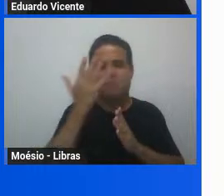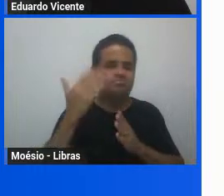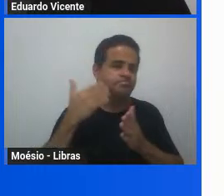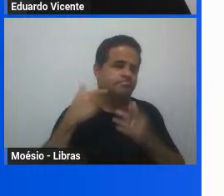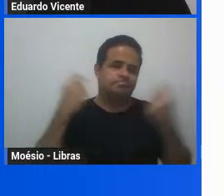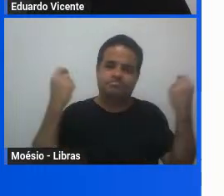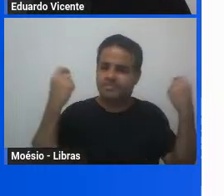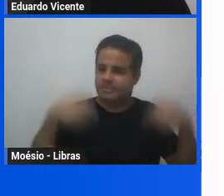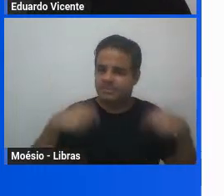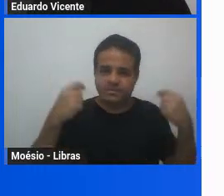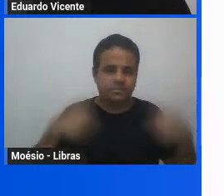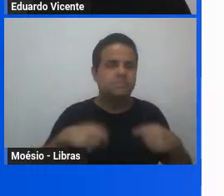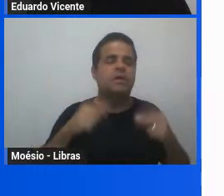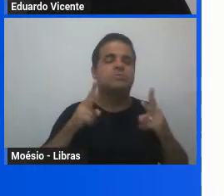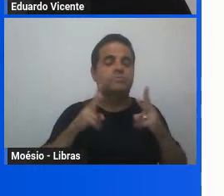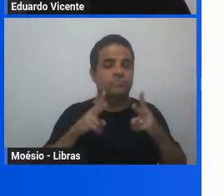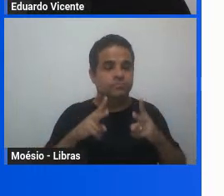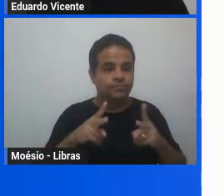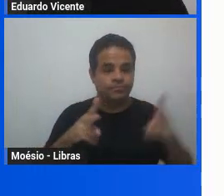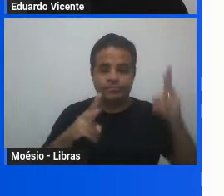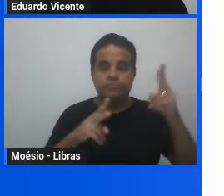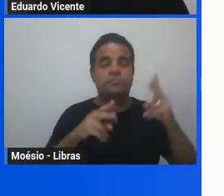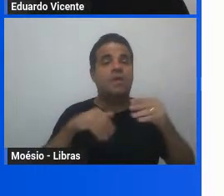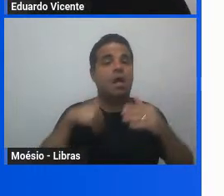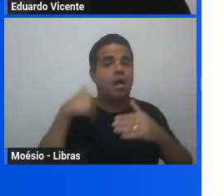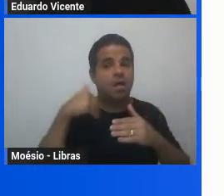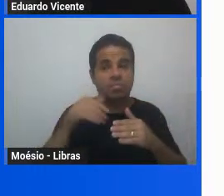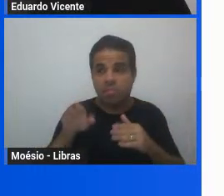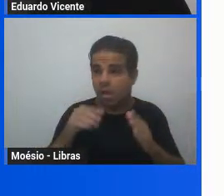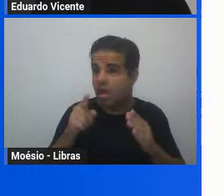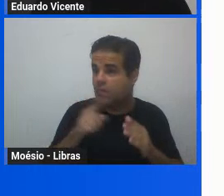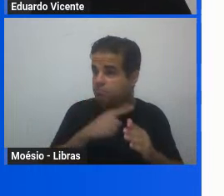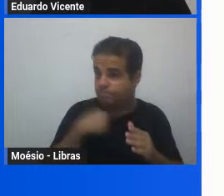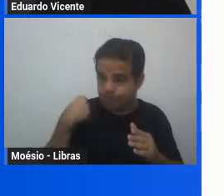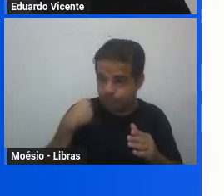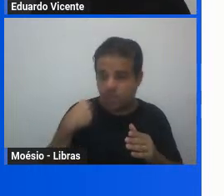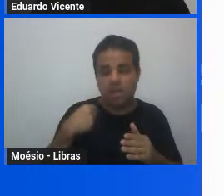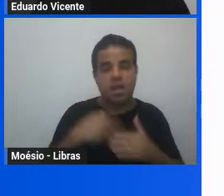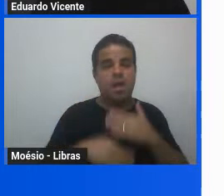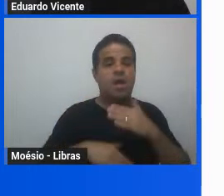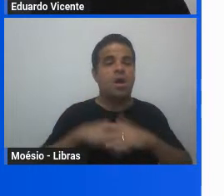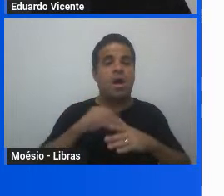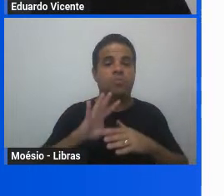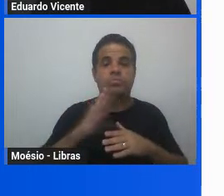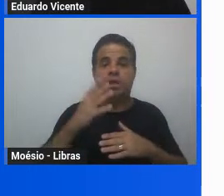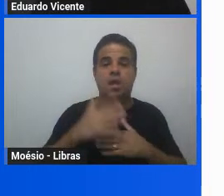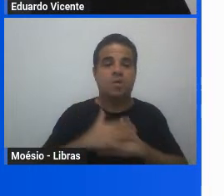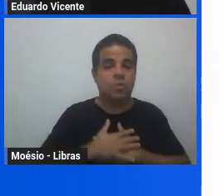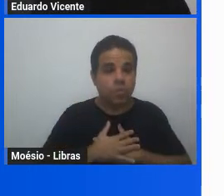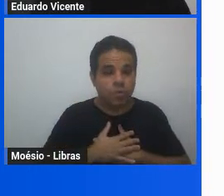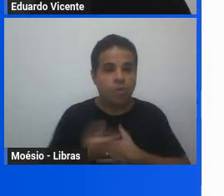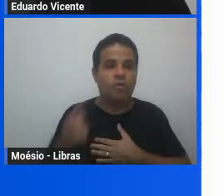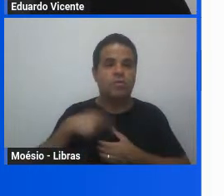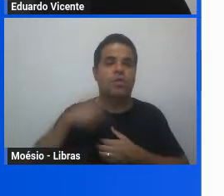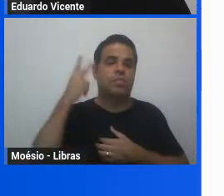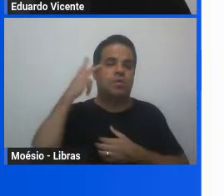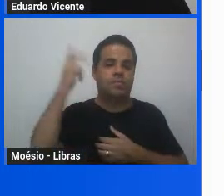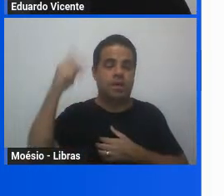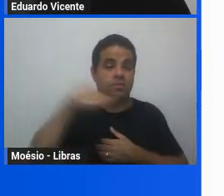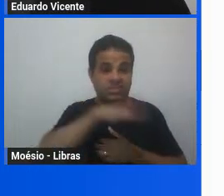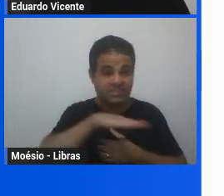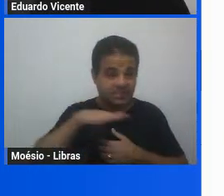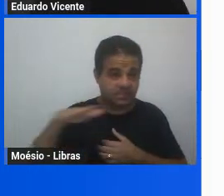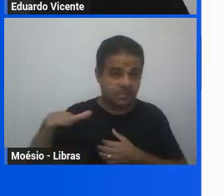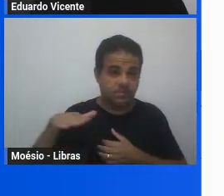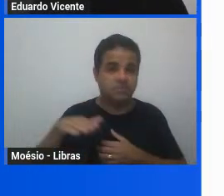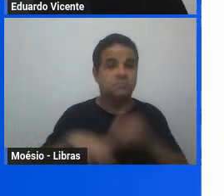for necessário. Ou até a vítima desfalecer nos seus braços. Quando criança, vejam, depende do